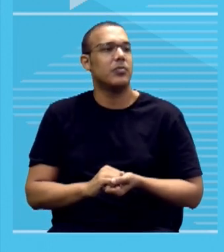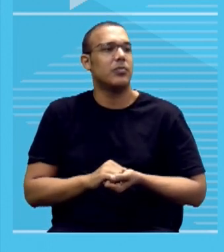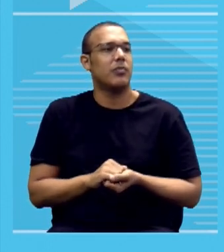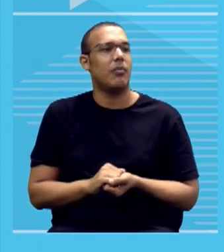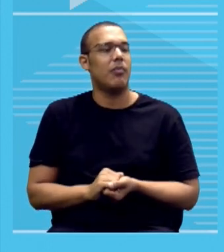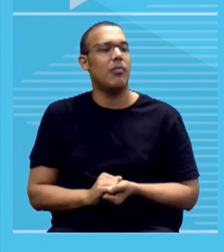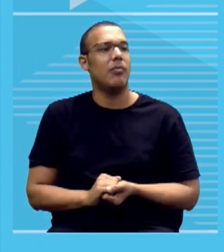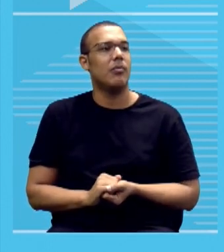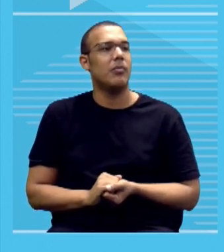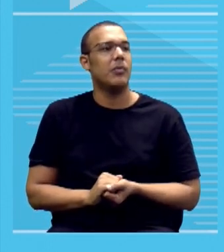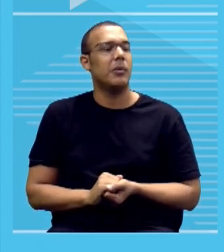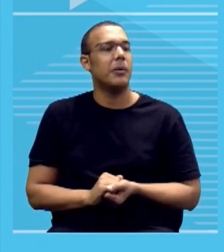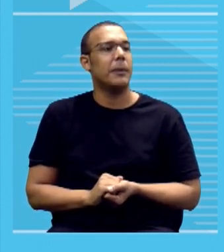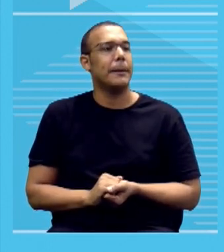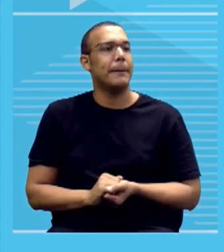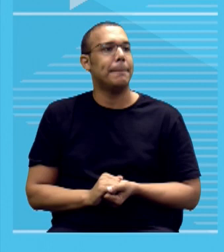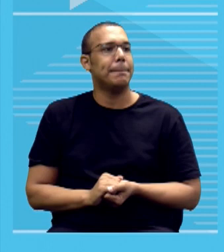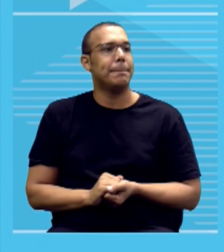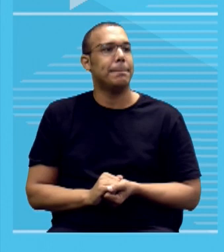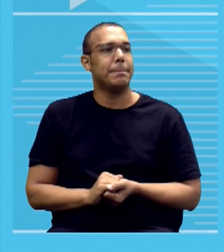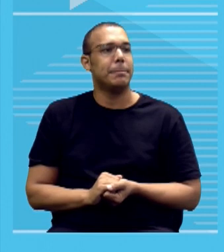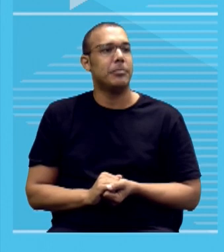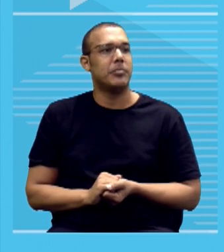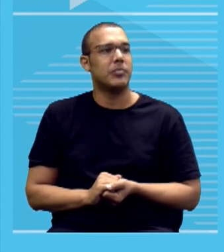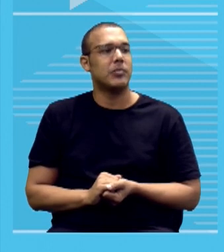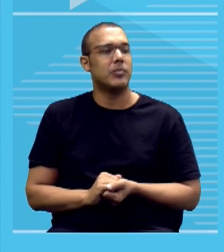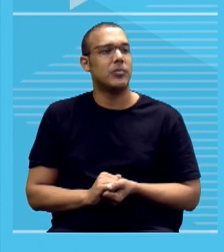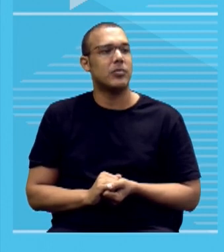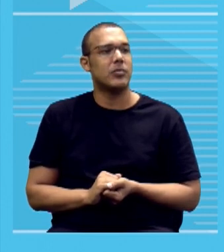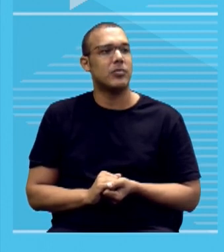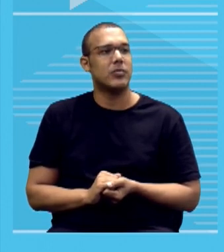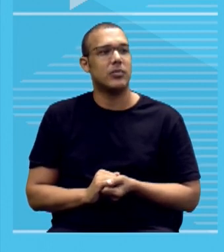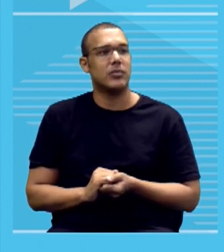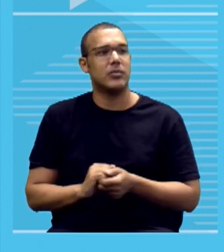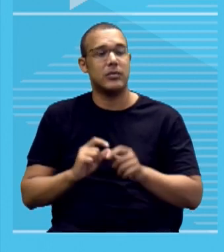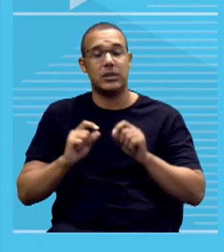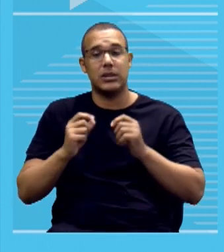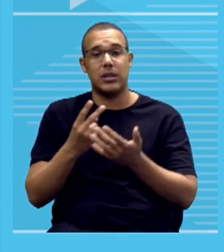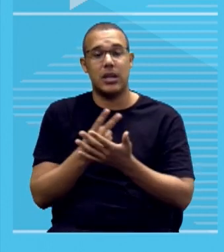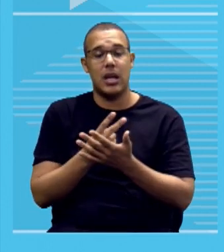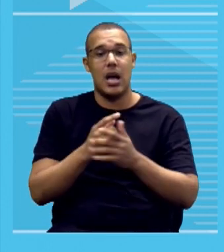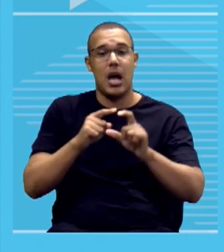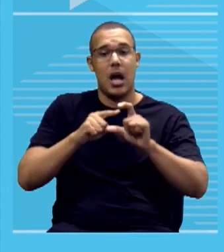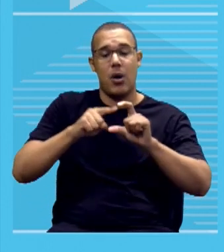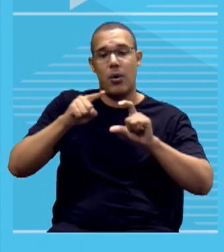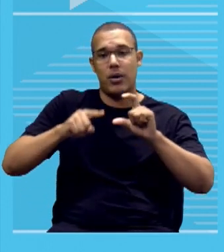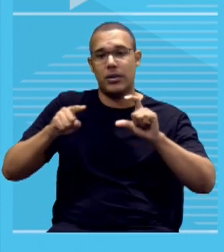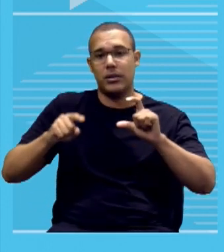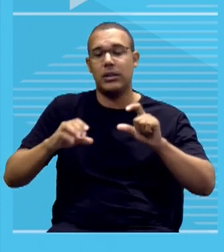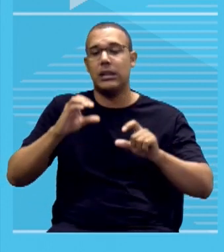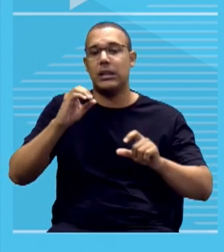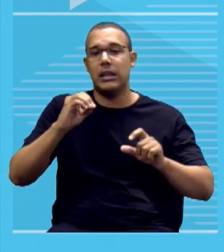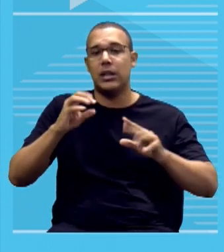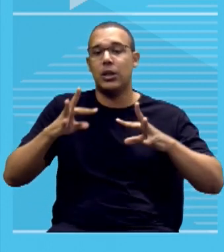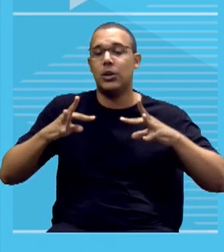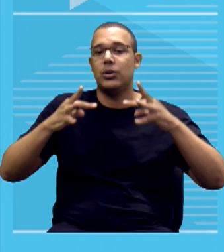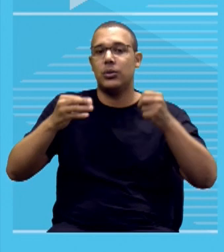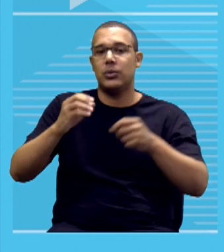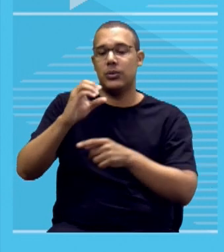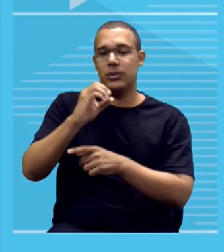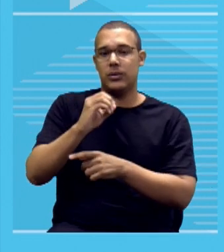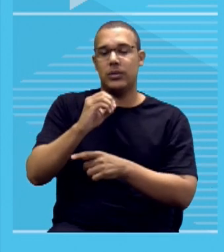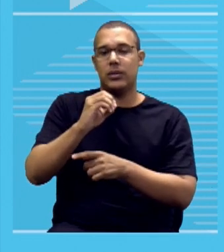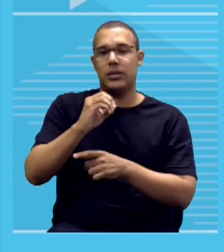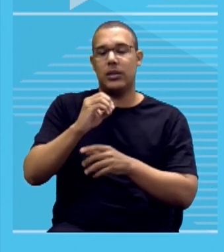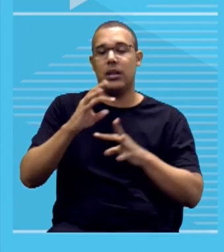o valor da corrente, o que vai acontecer? Se a corrente for zero, ela zera tudo. Então, é tudo